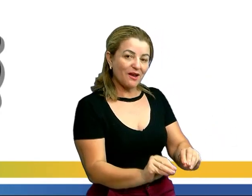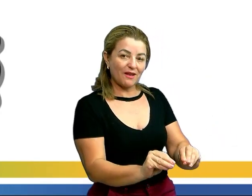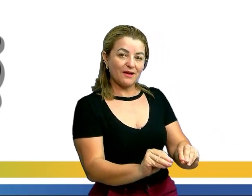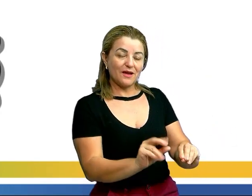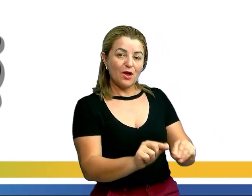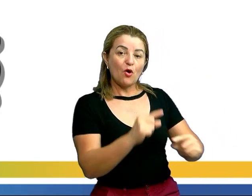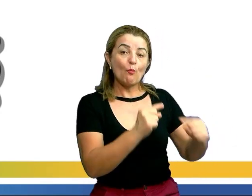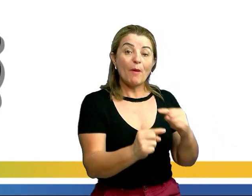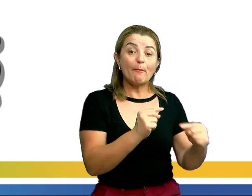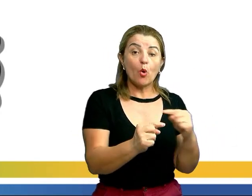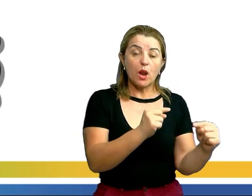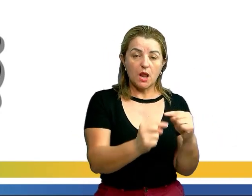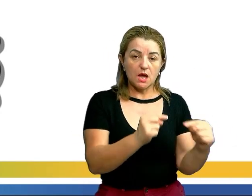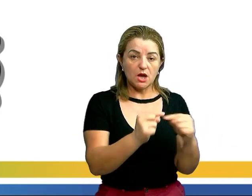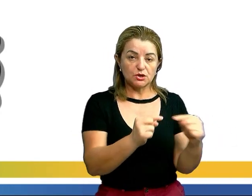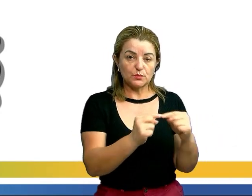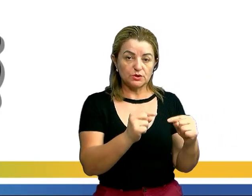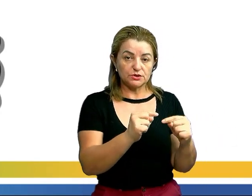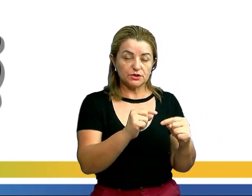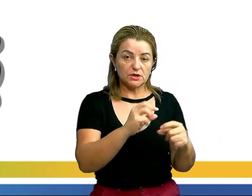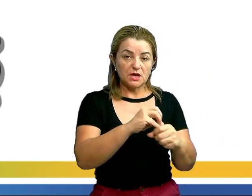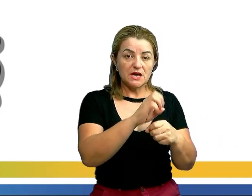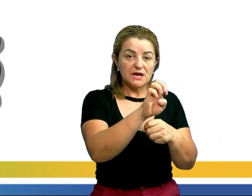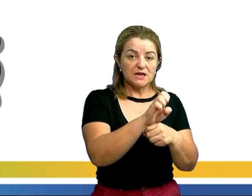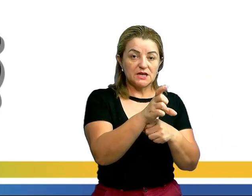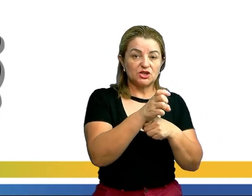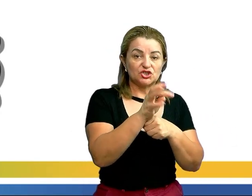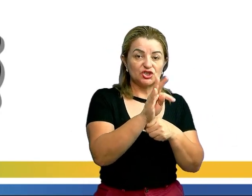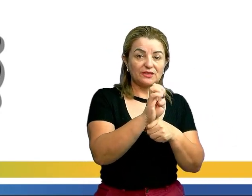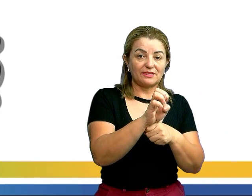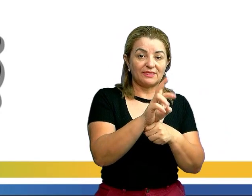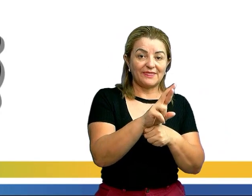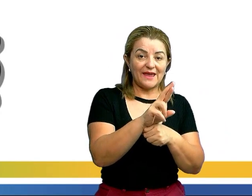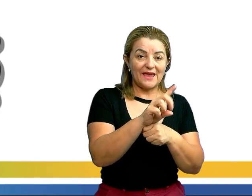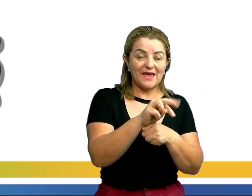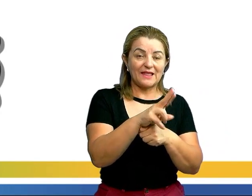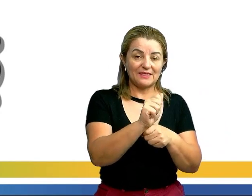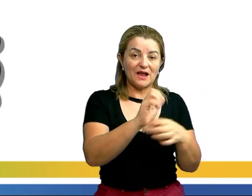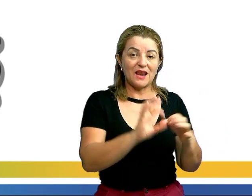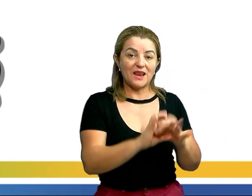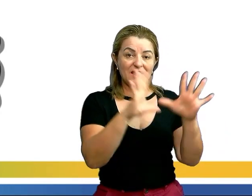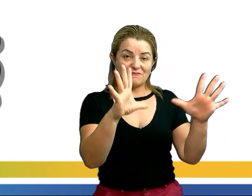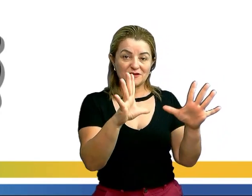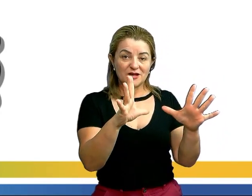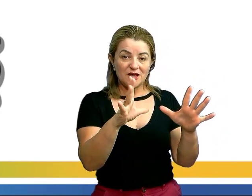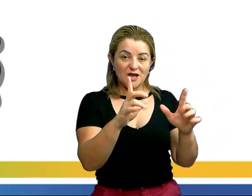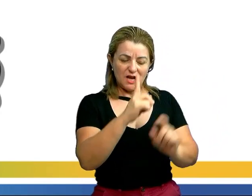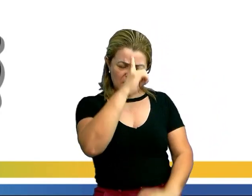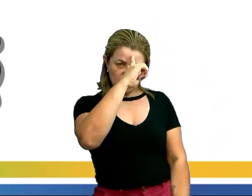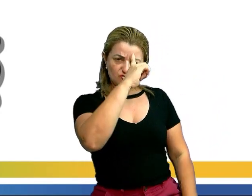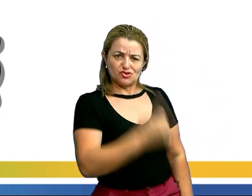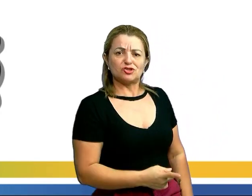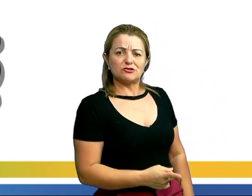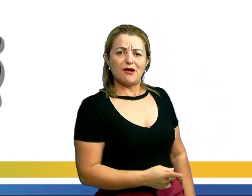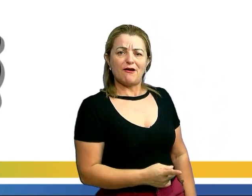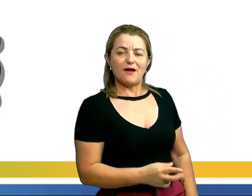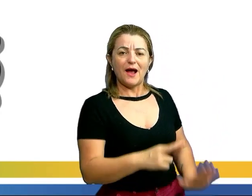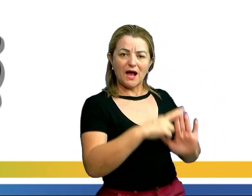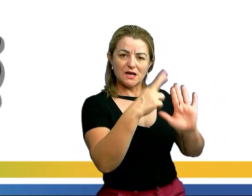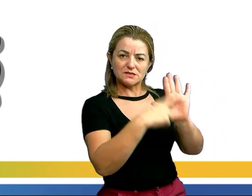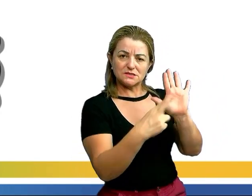uma política externa independente. Ele quer ditar as regras do jogo das